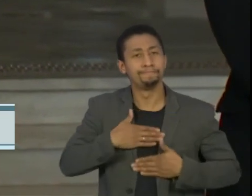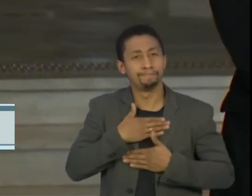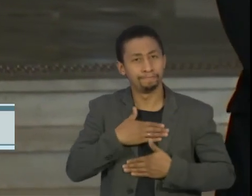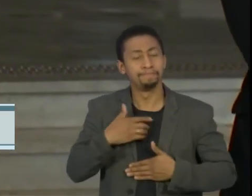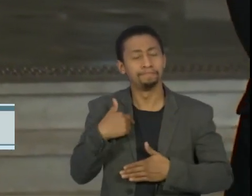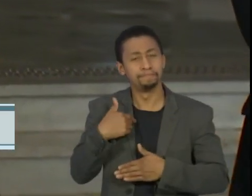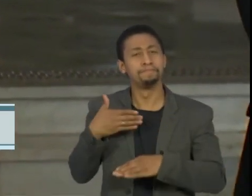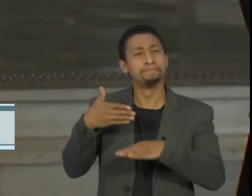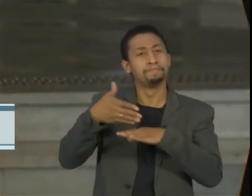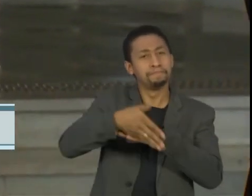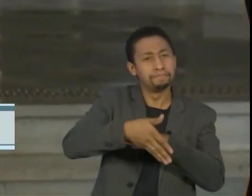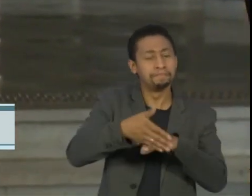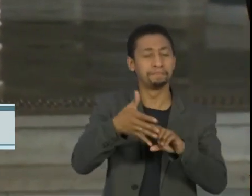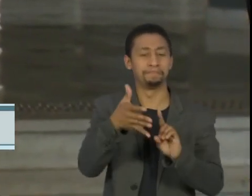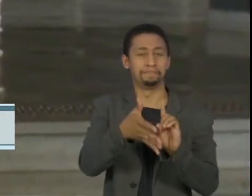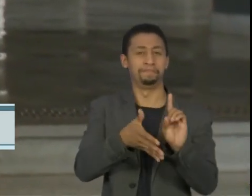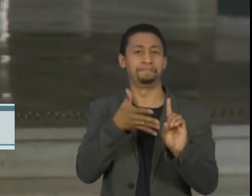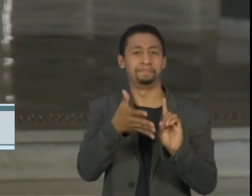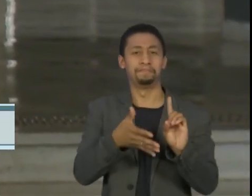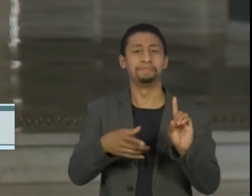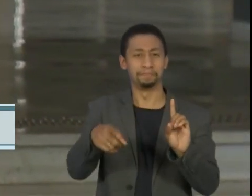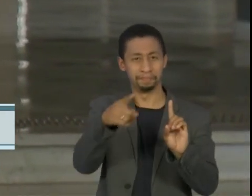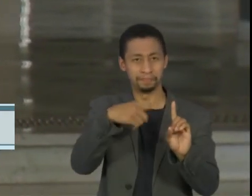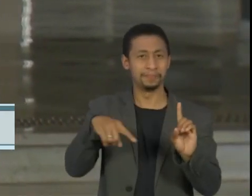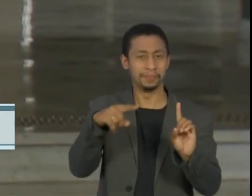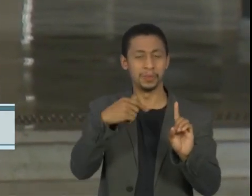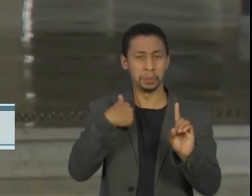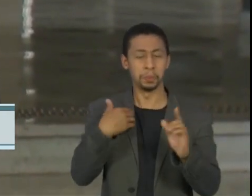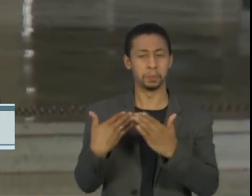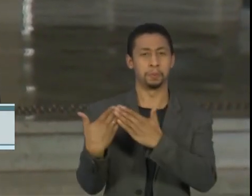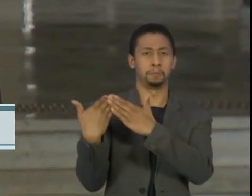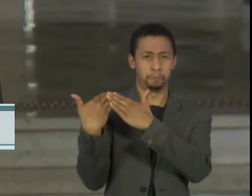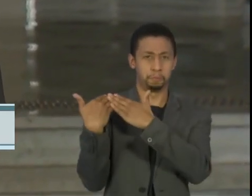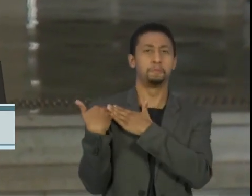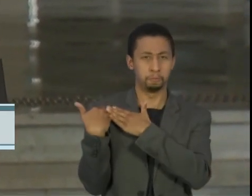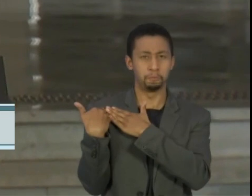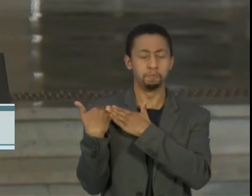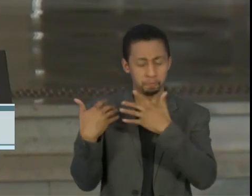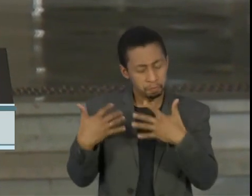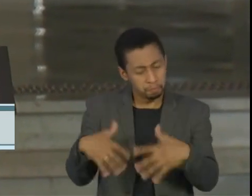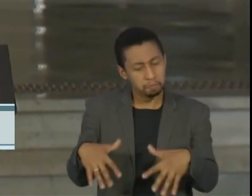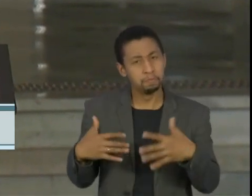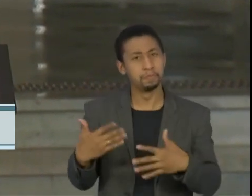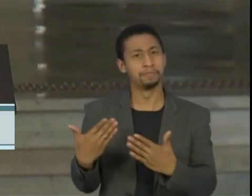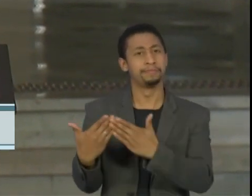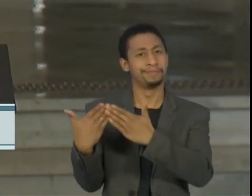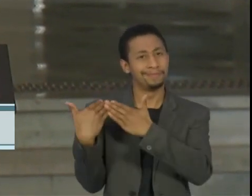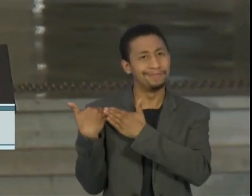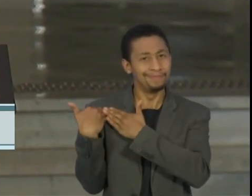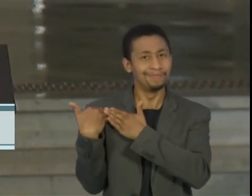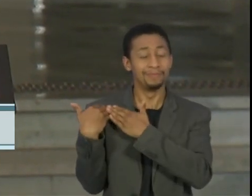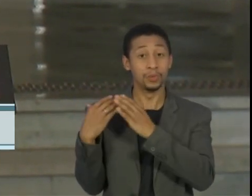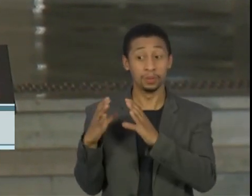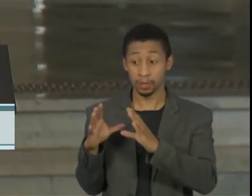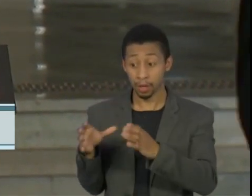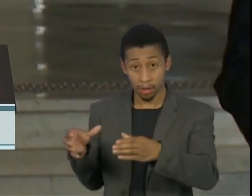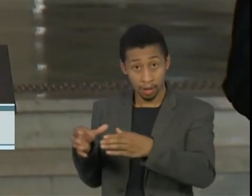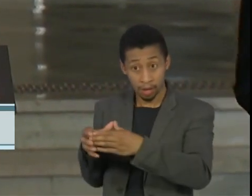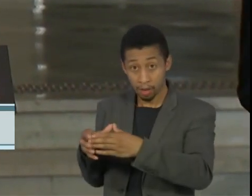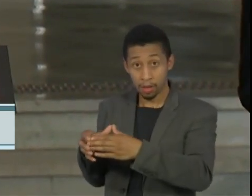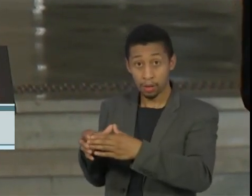estar ocupando esse cargo nesse momento, com grande responsabilidade, já que o centro de contingência